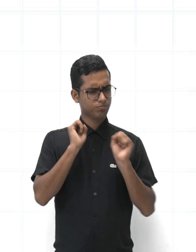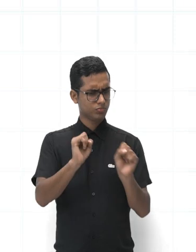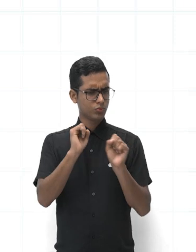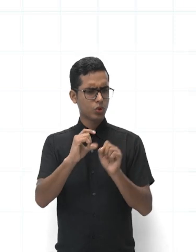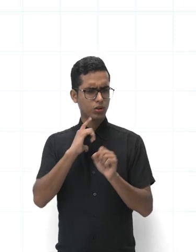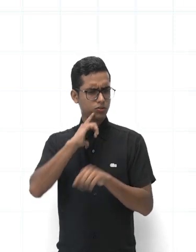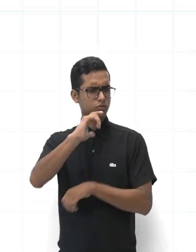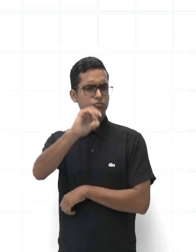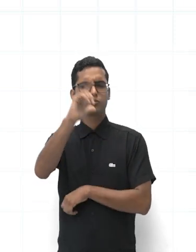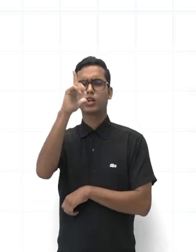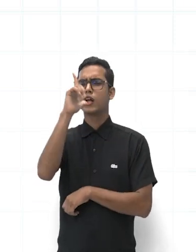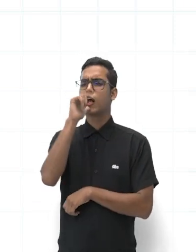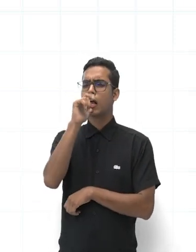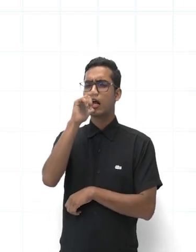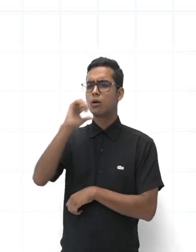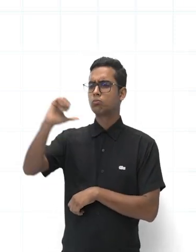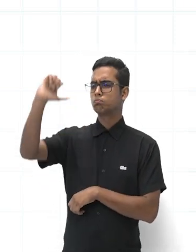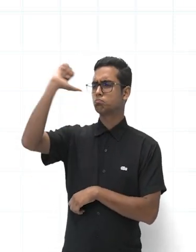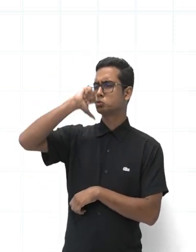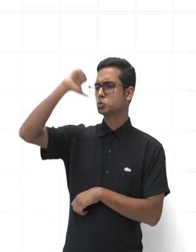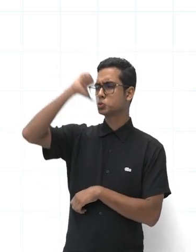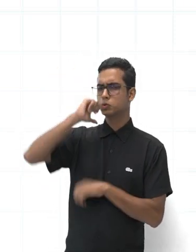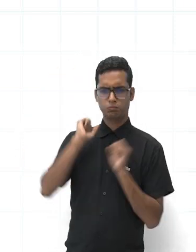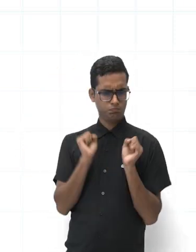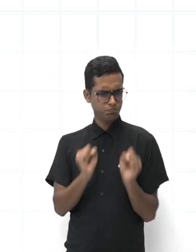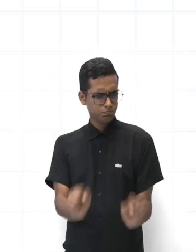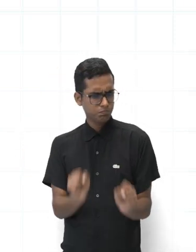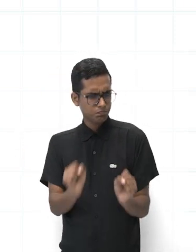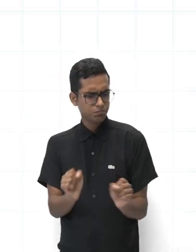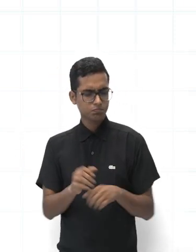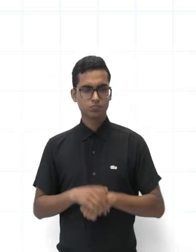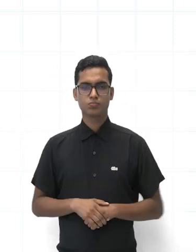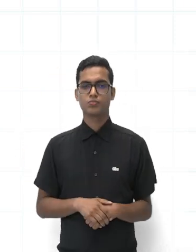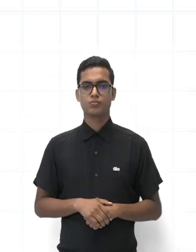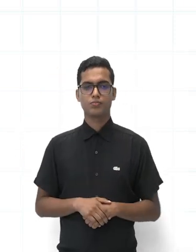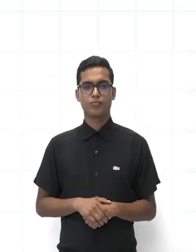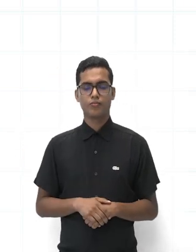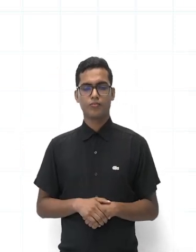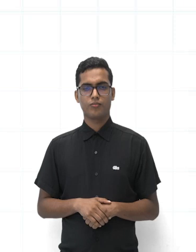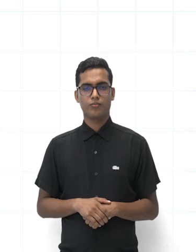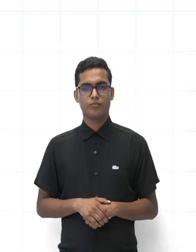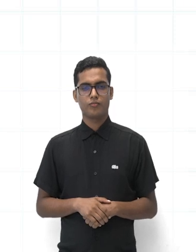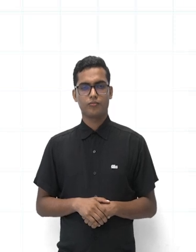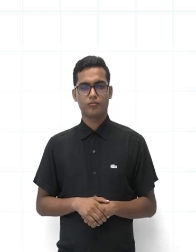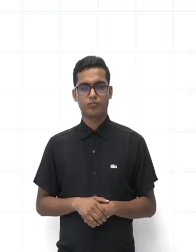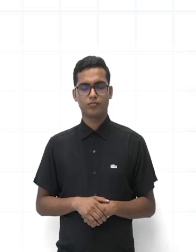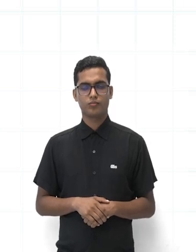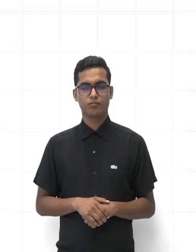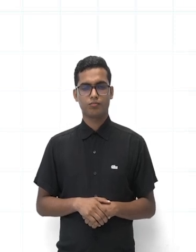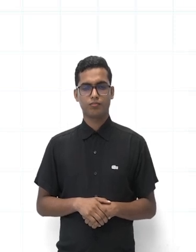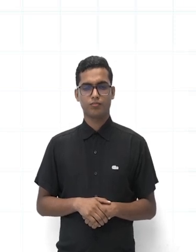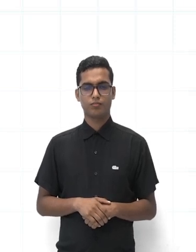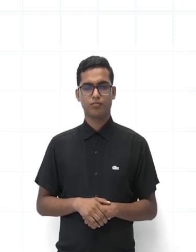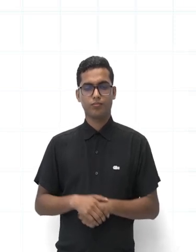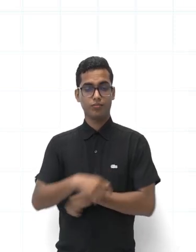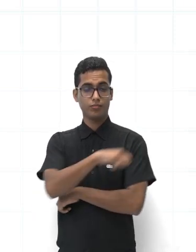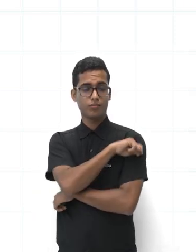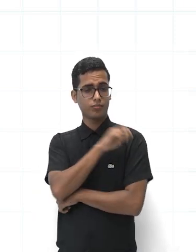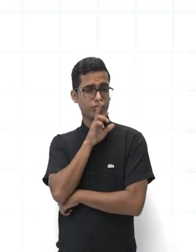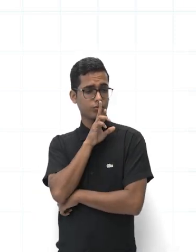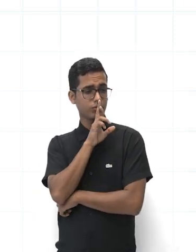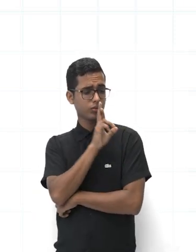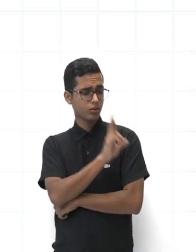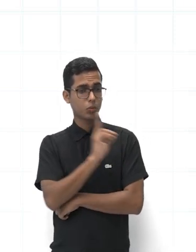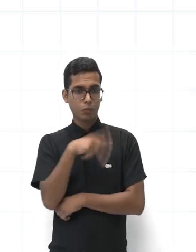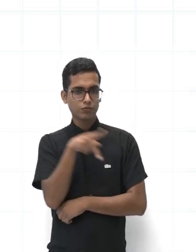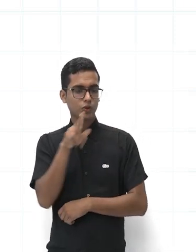beber água? E assim que ele responde, yes, but be quick, João. Sim, mas vai rápido,